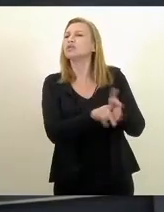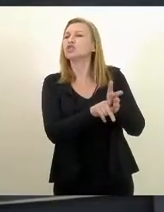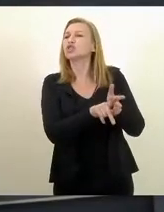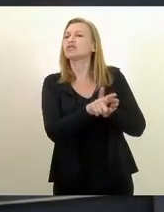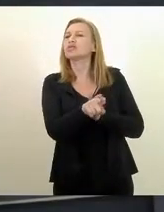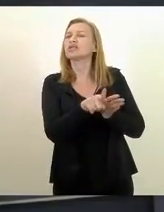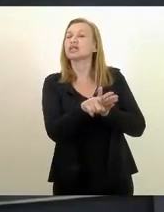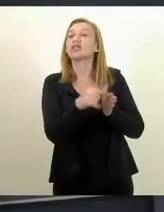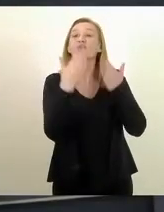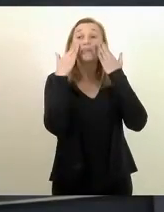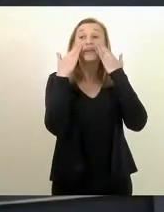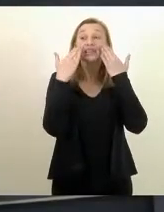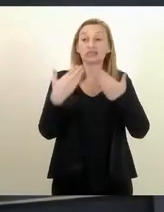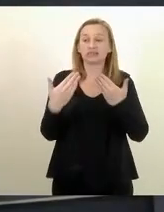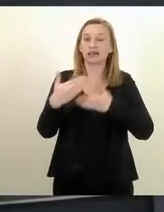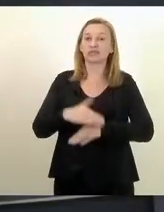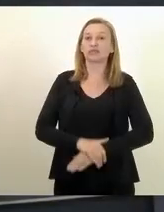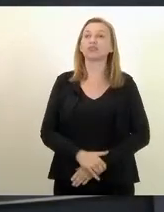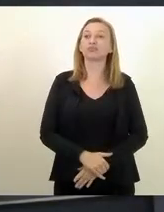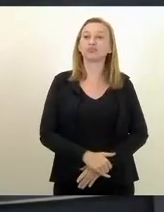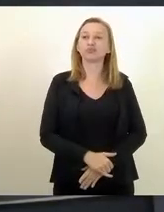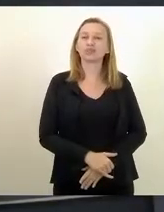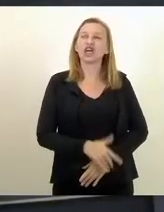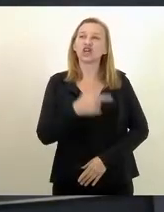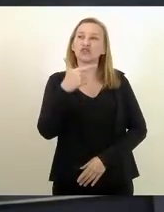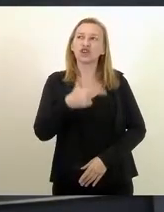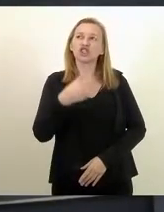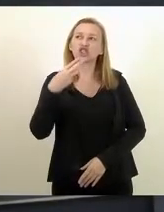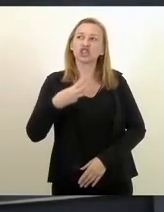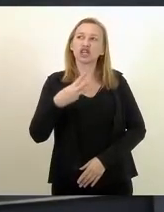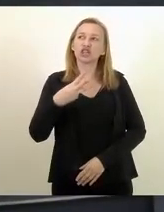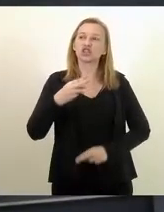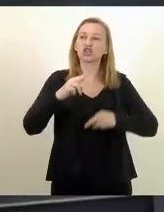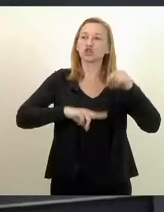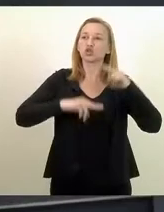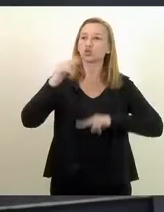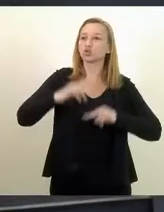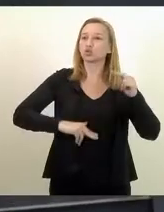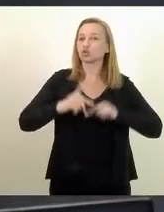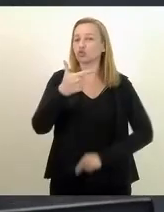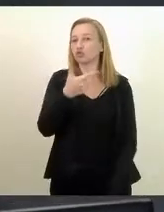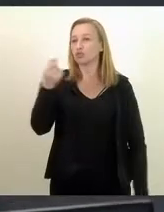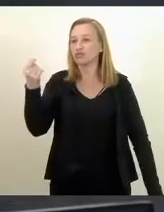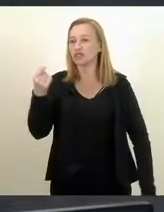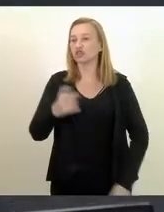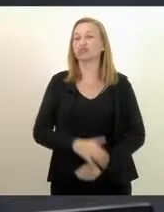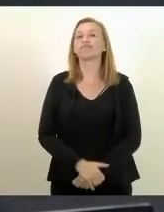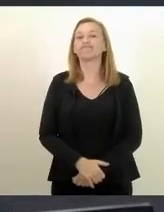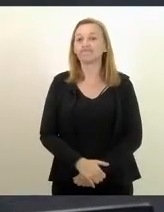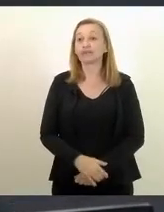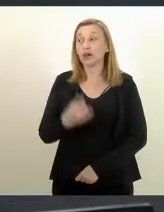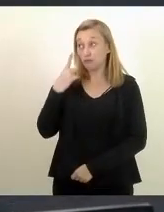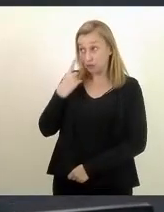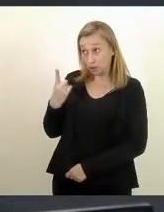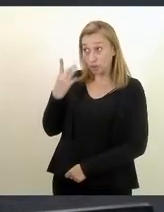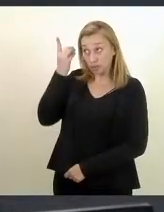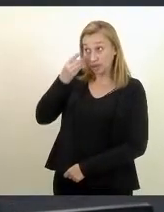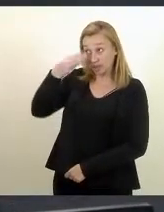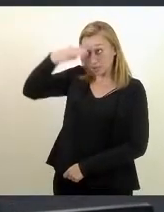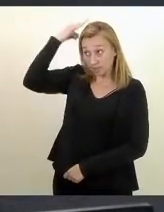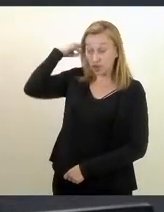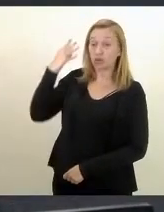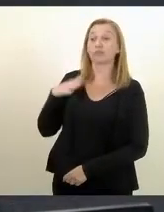foi apresentado em 23 de junho de 2020 viu deputado Márcio Pacheco